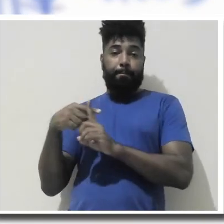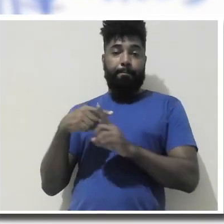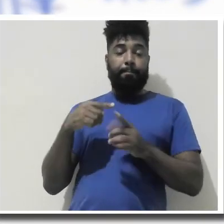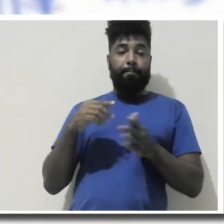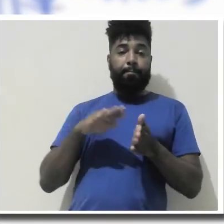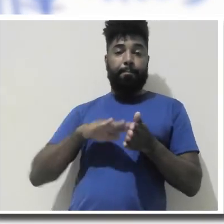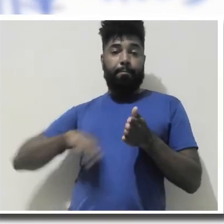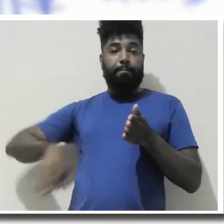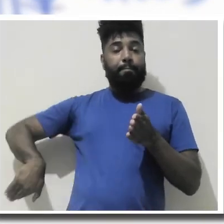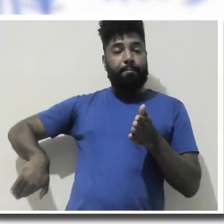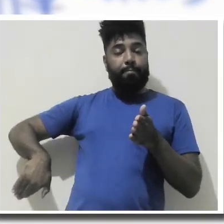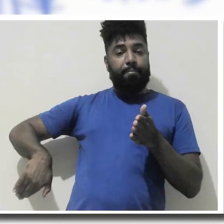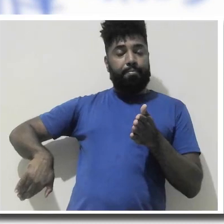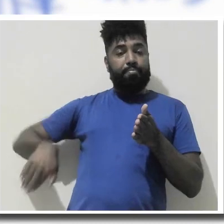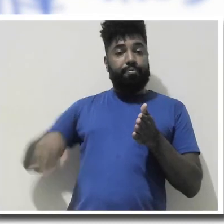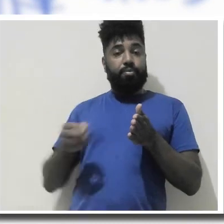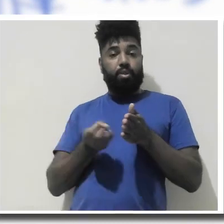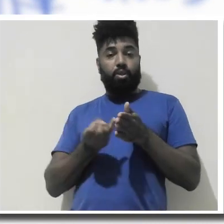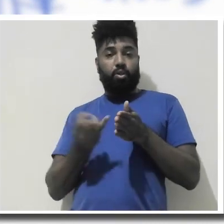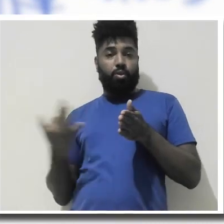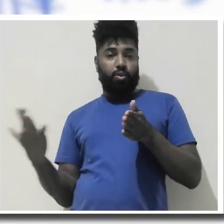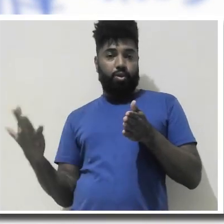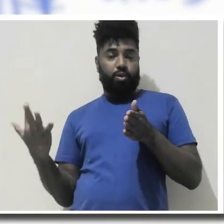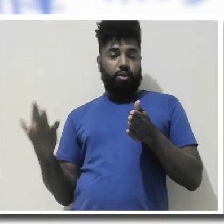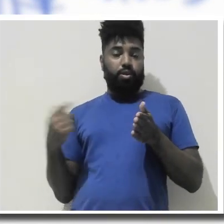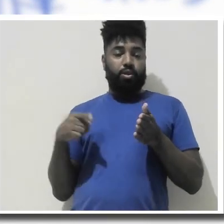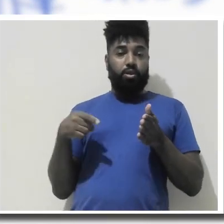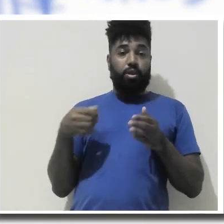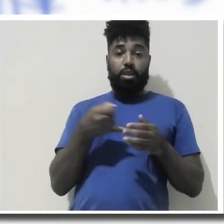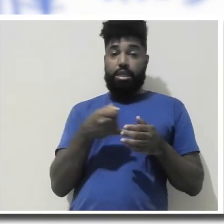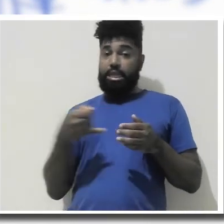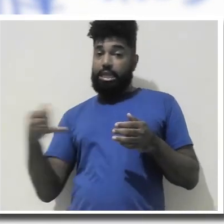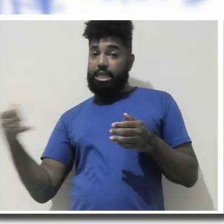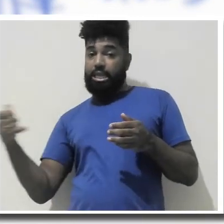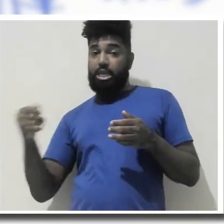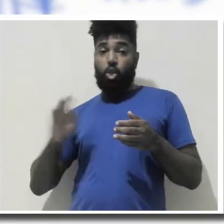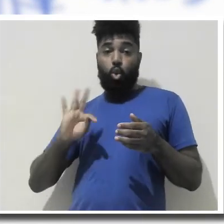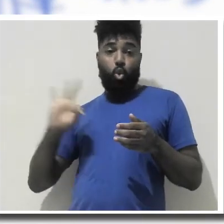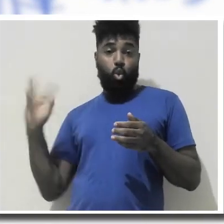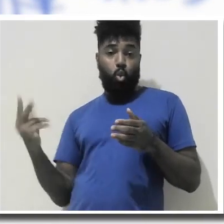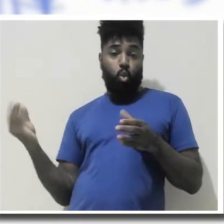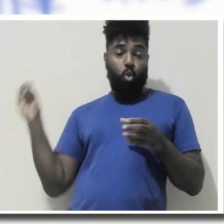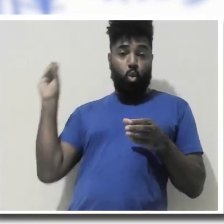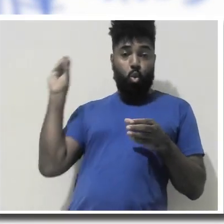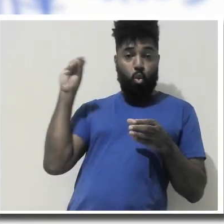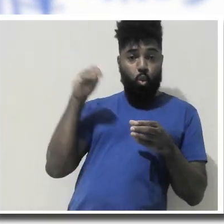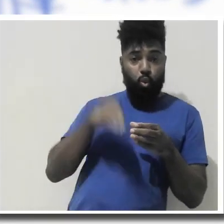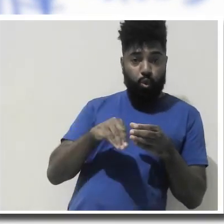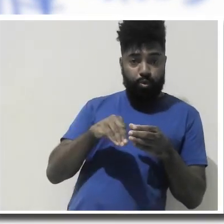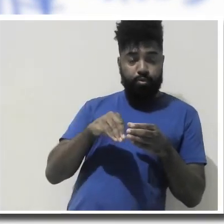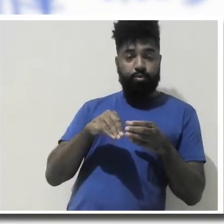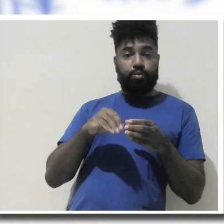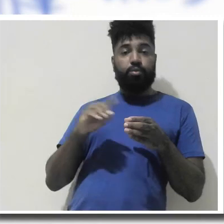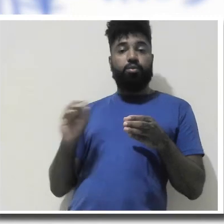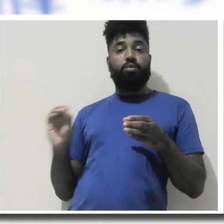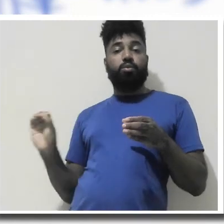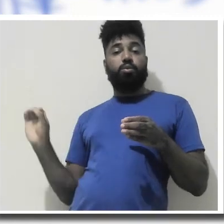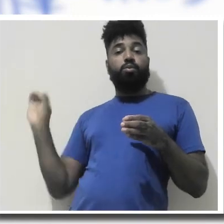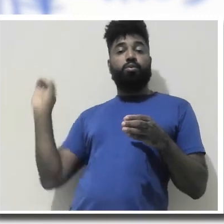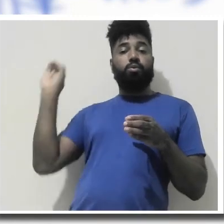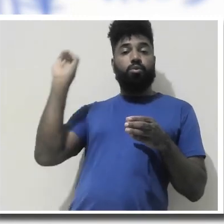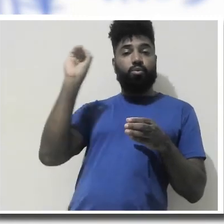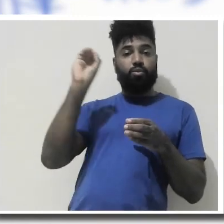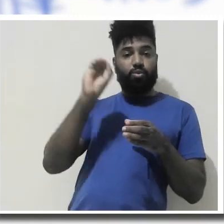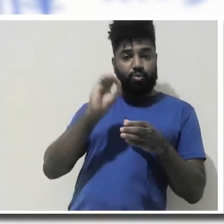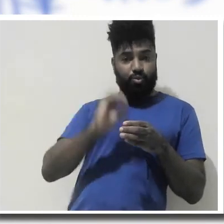positivos. Ou seja, todos os negativos, inclusive, estou inserindo